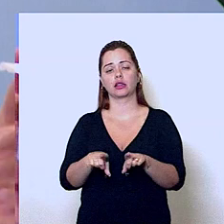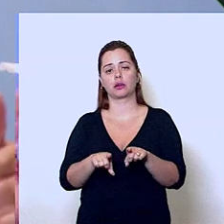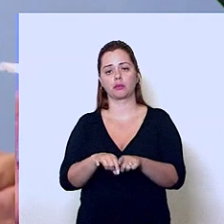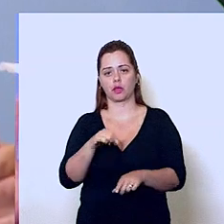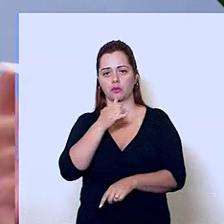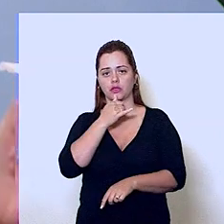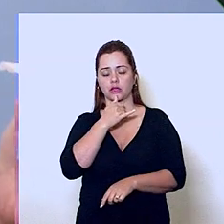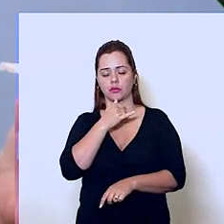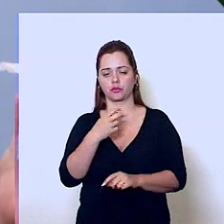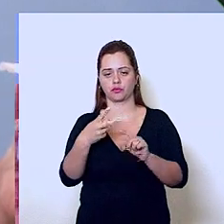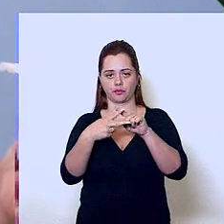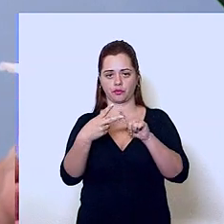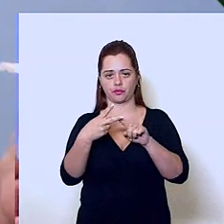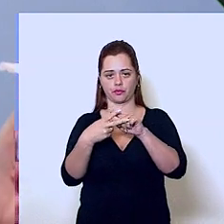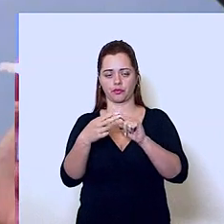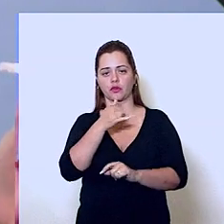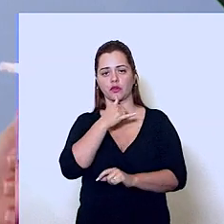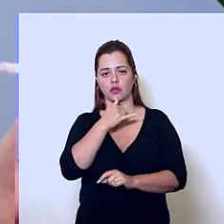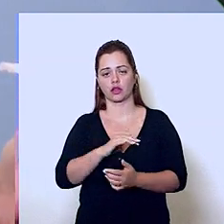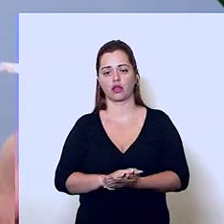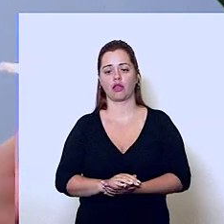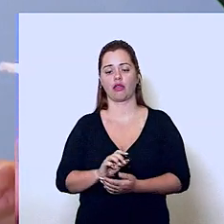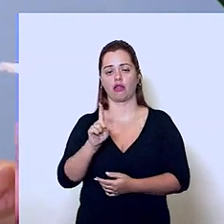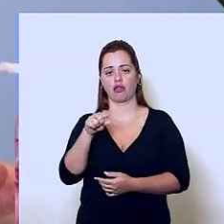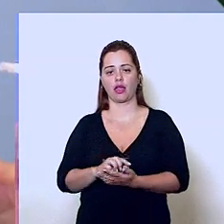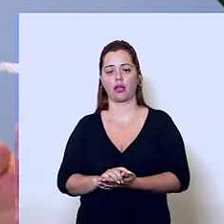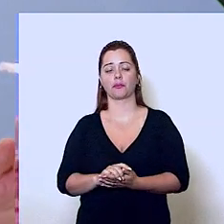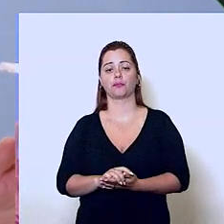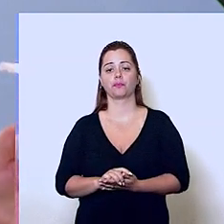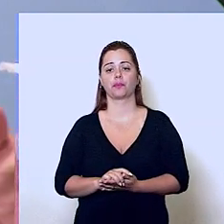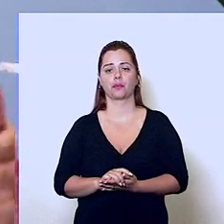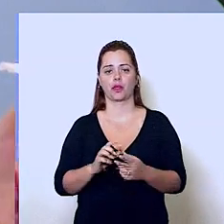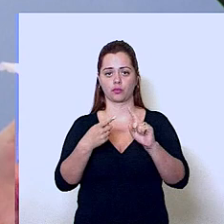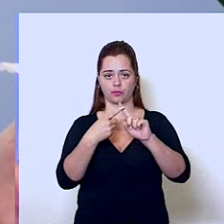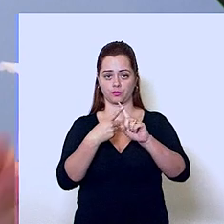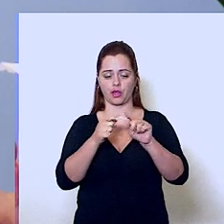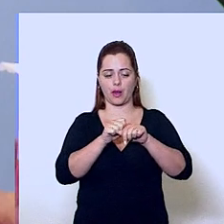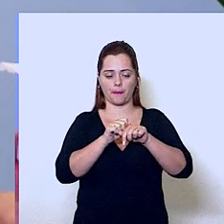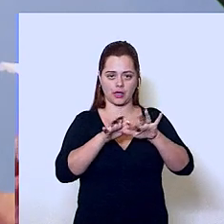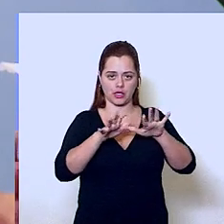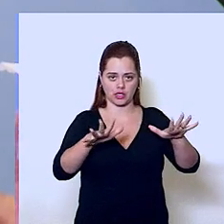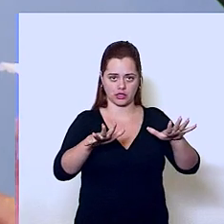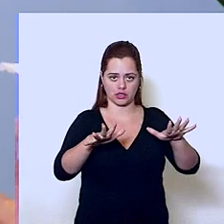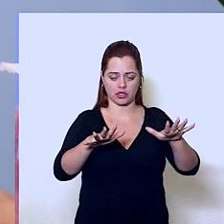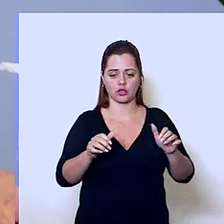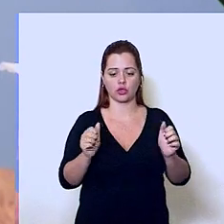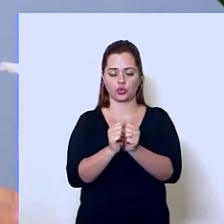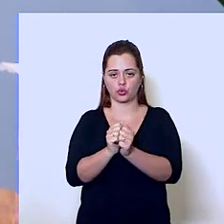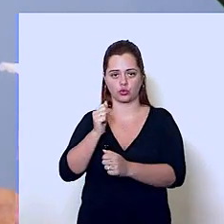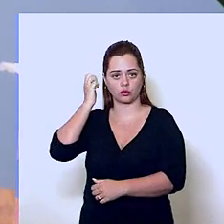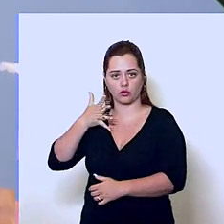exemplos, um deles foi a ampliação do comércio com a África. Eu tive